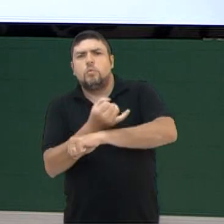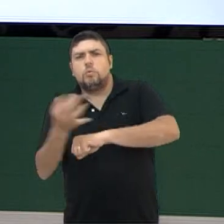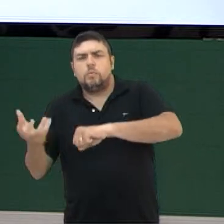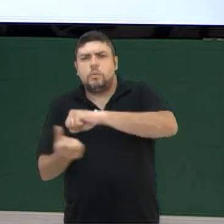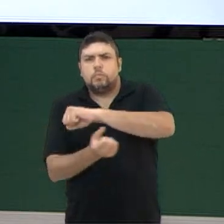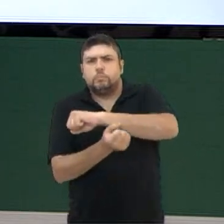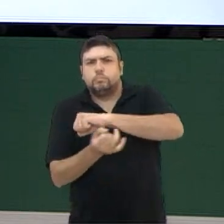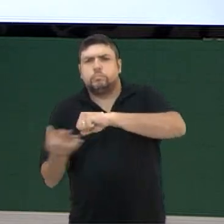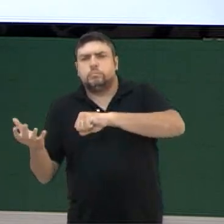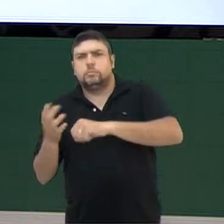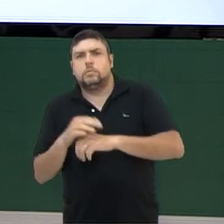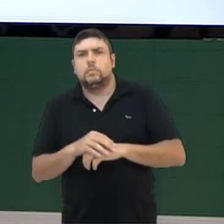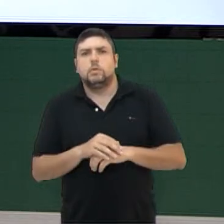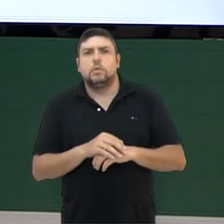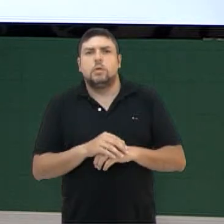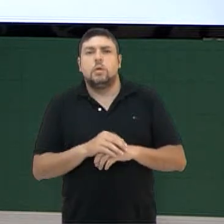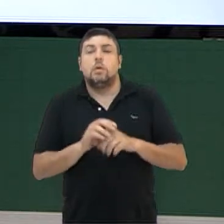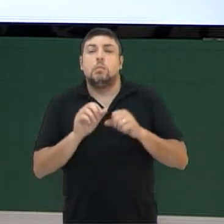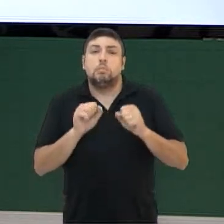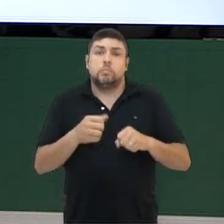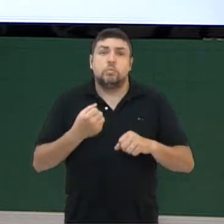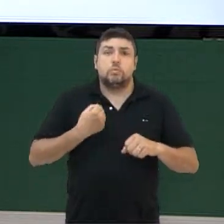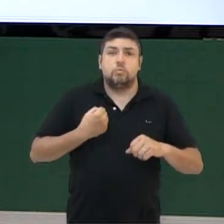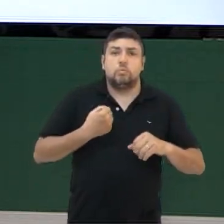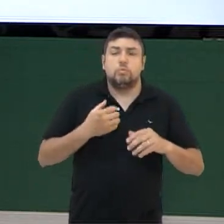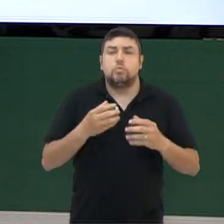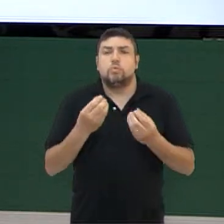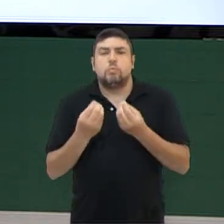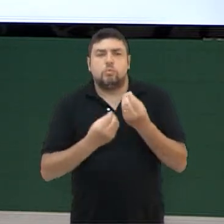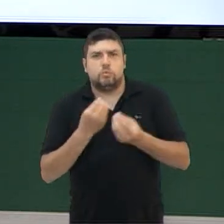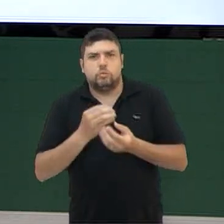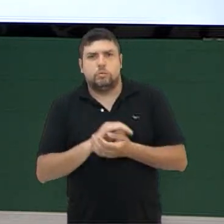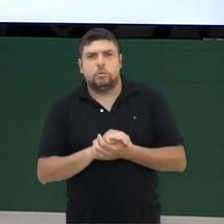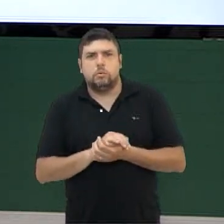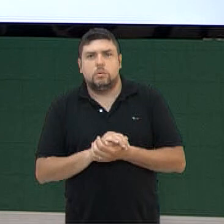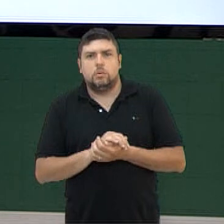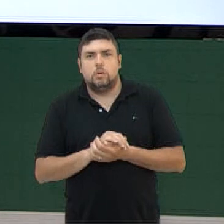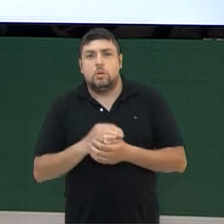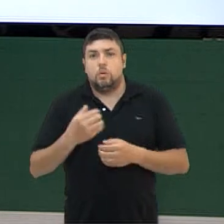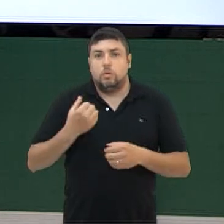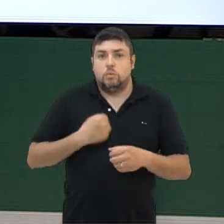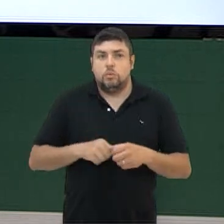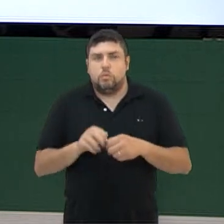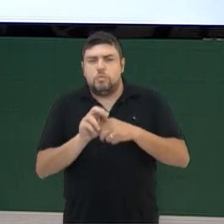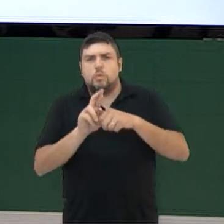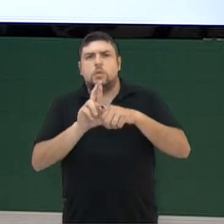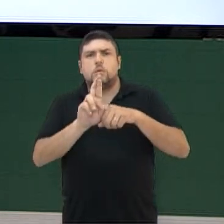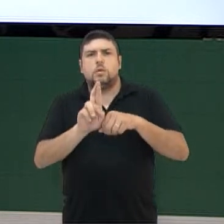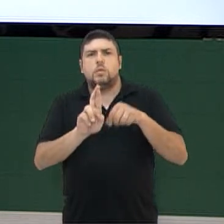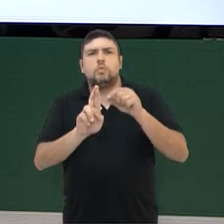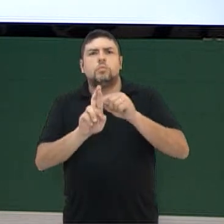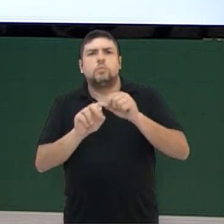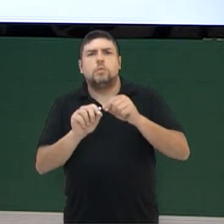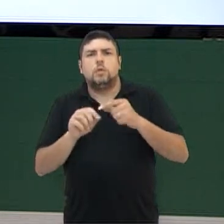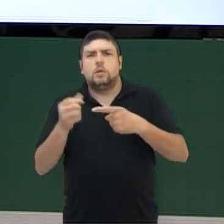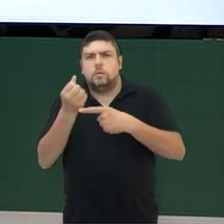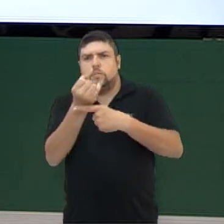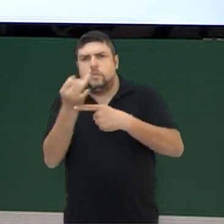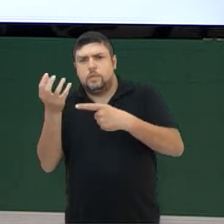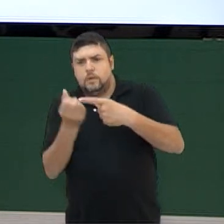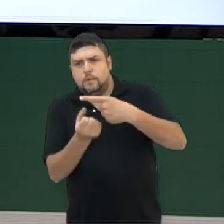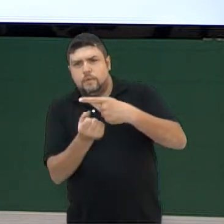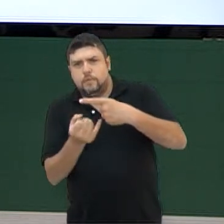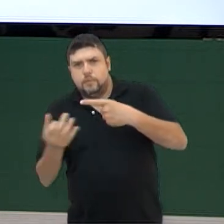não, tá? Podem ou não ser inteiros. E aí, dentro do conjunto dos números racionais, nós temos o quê? As frações, os